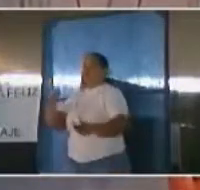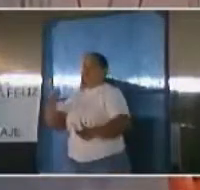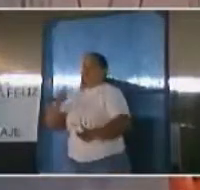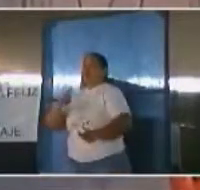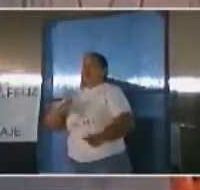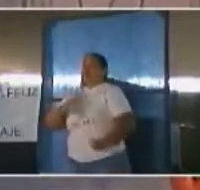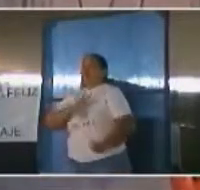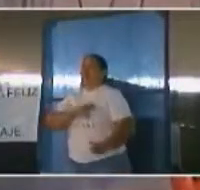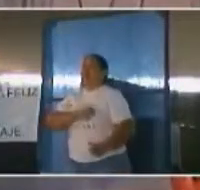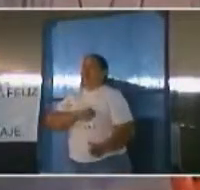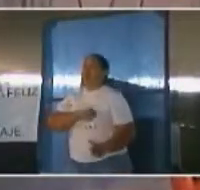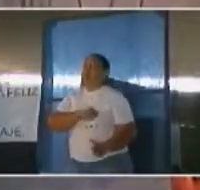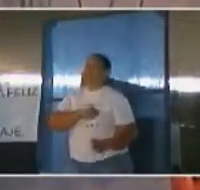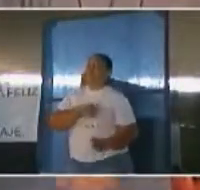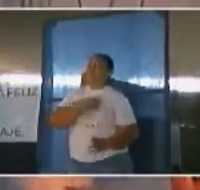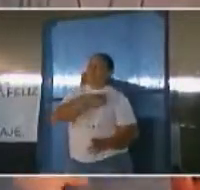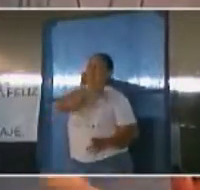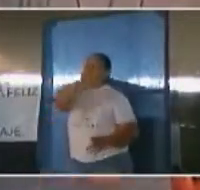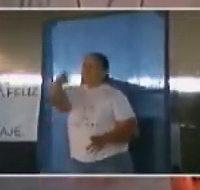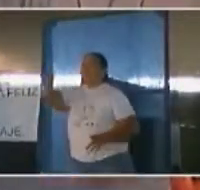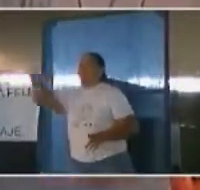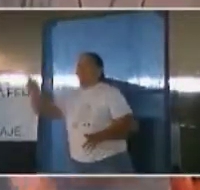nós mesmos, né? E